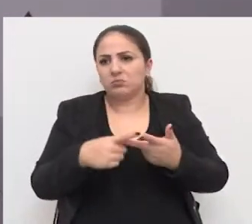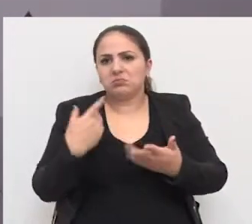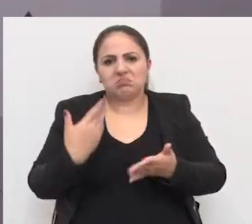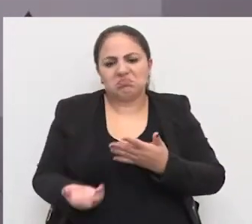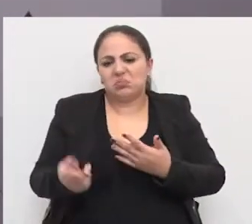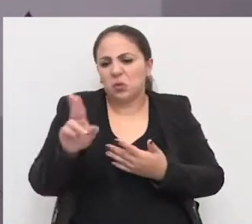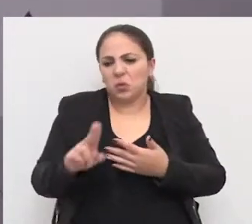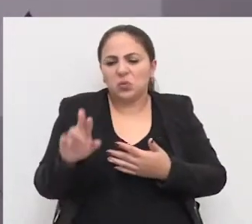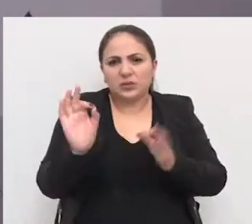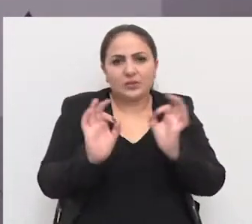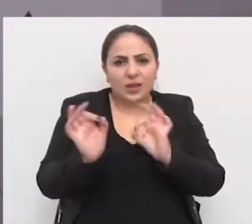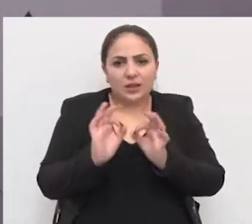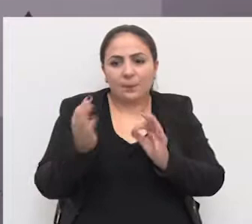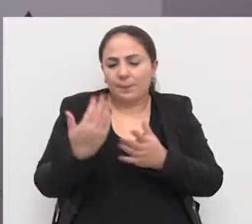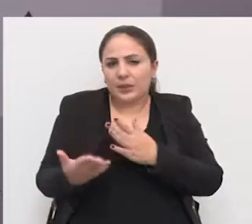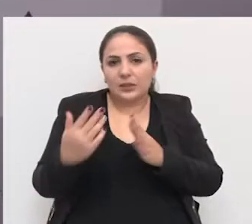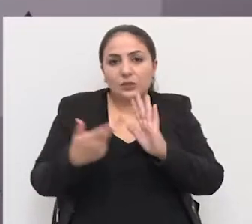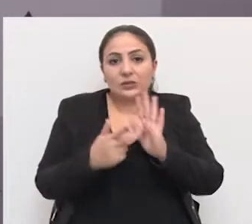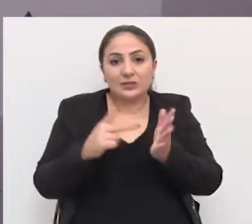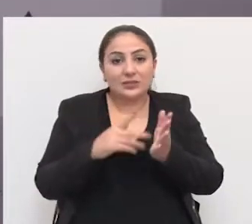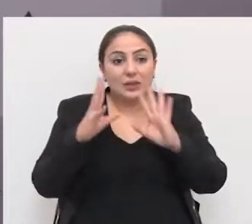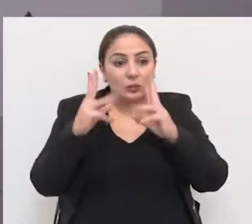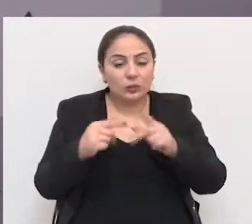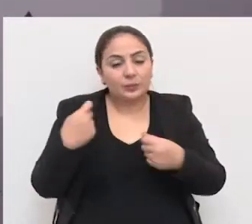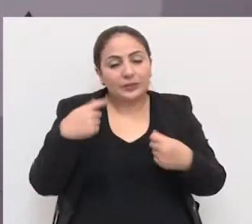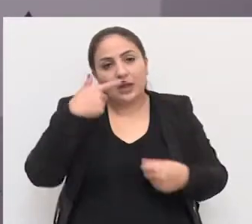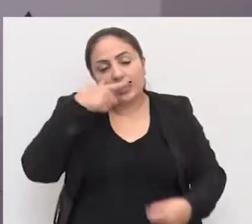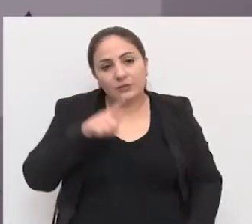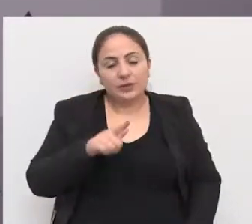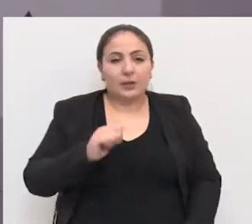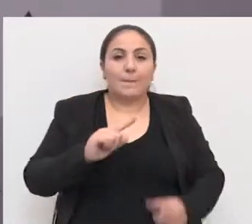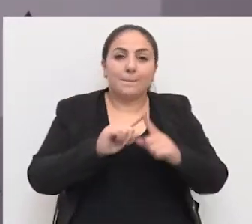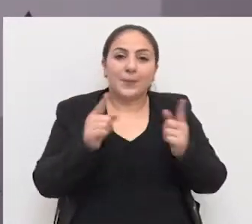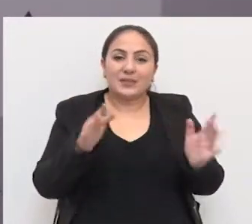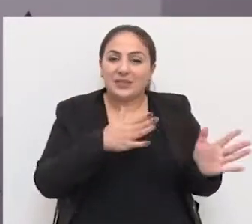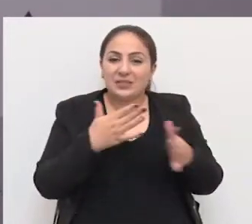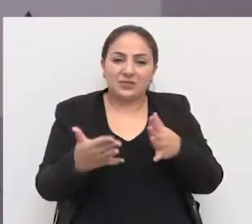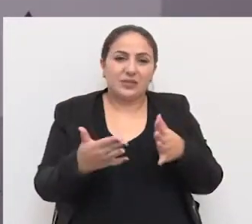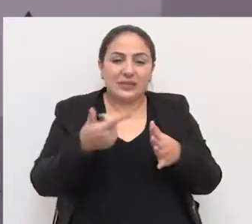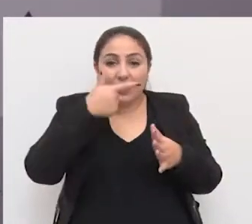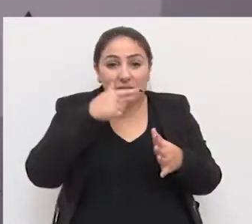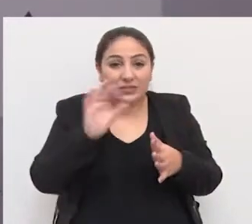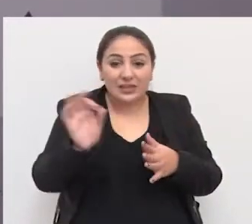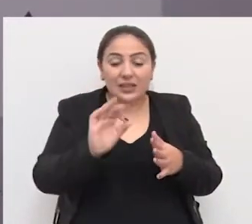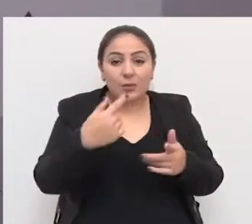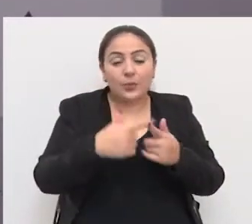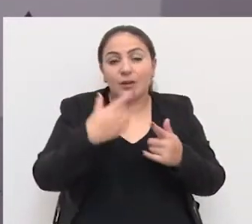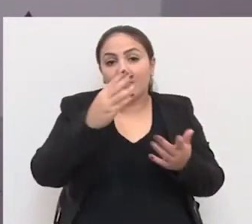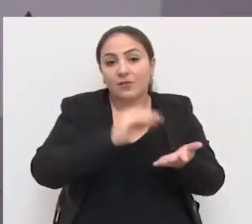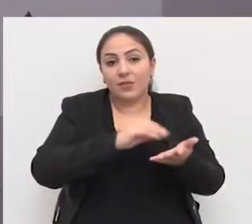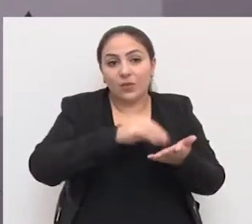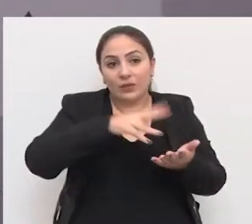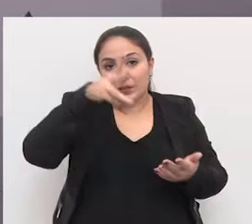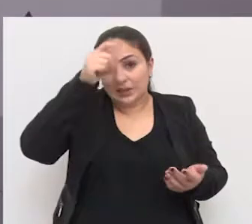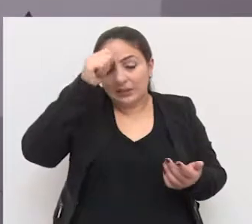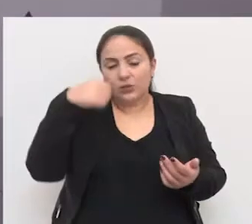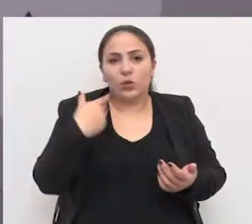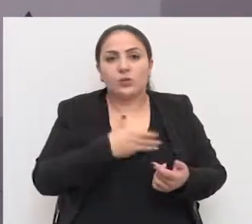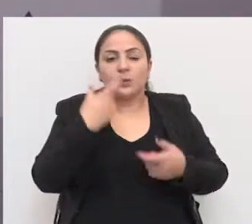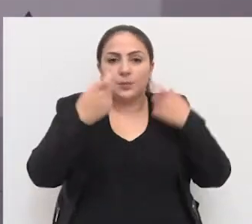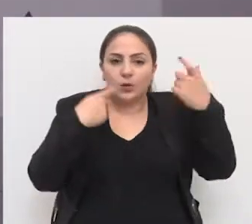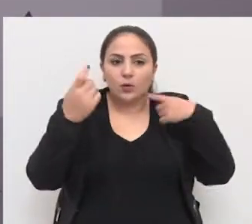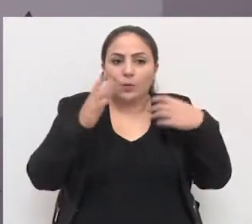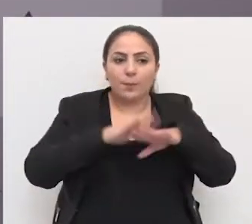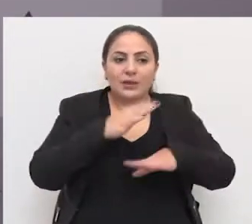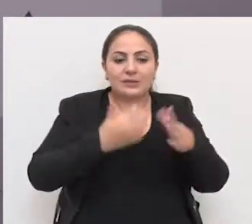seja porque caíram em desuso, perderam sua eficácia ou até sua validade, precisam ser revisadas. Só que muitas delas não são revisadas por falta de análise, porque nós